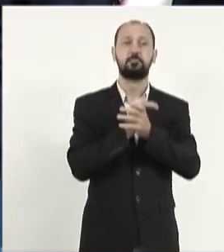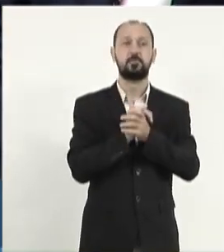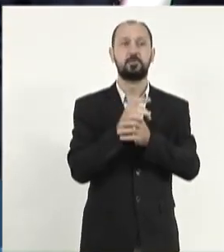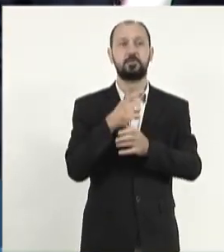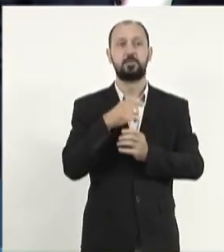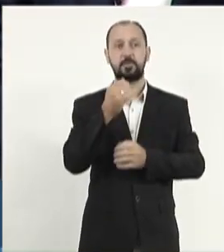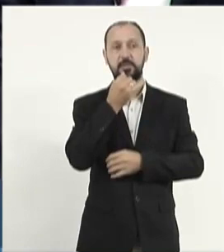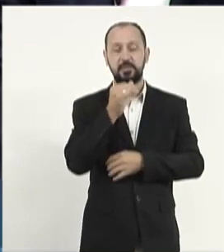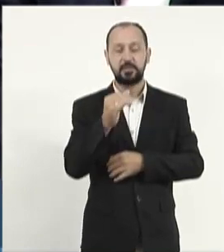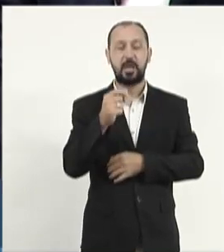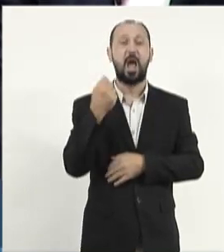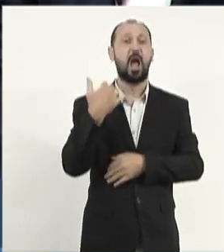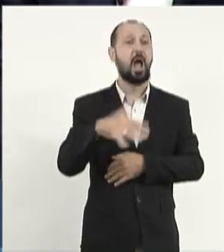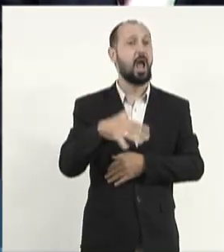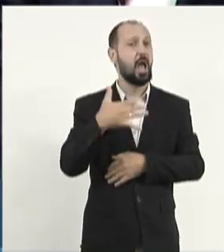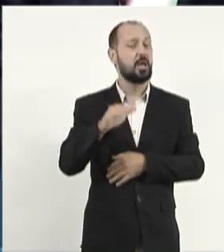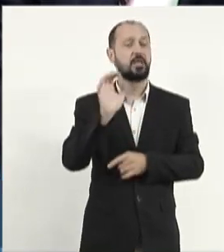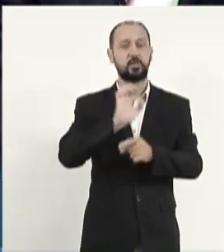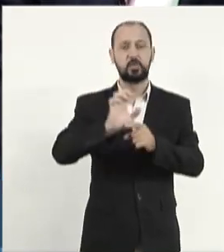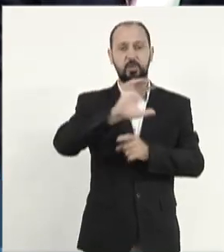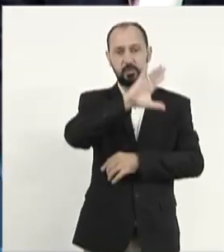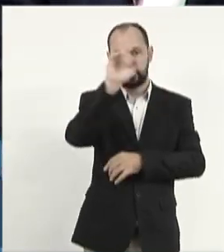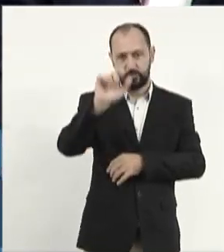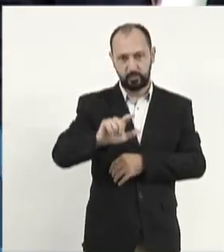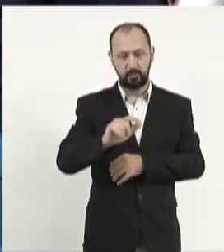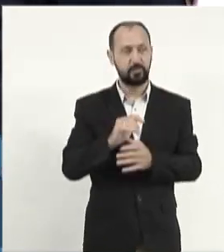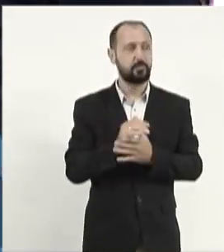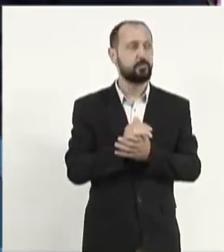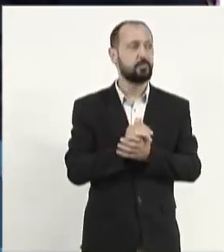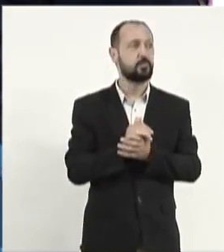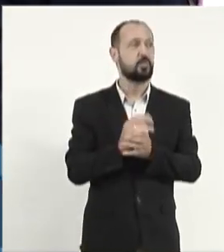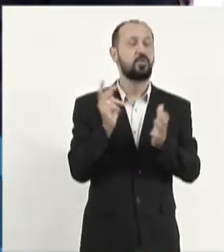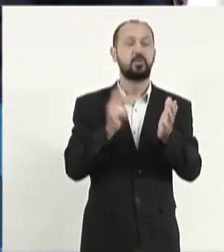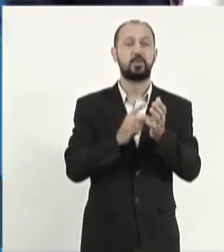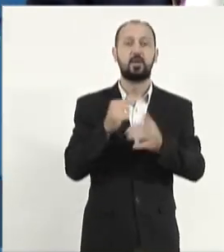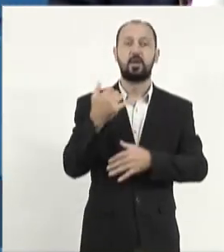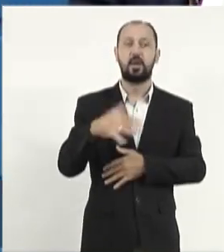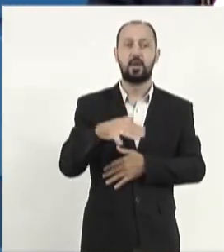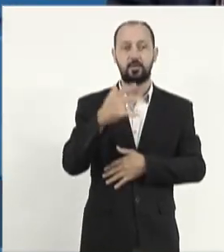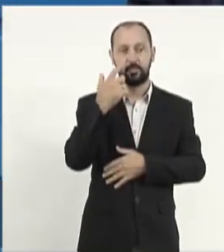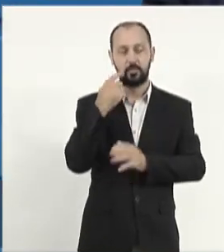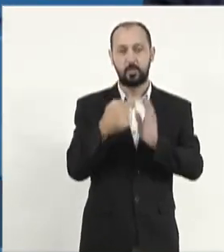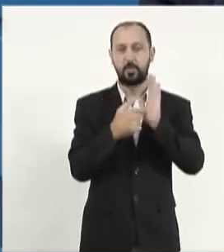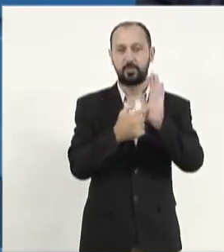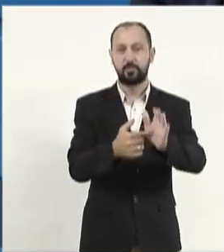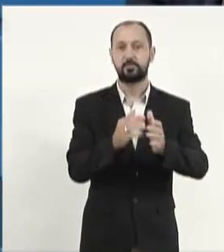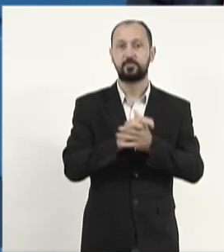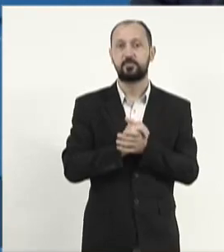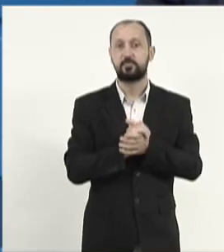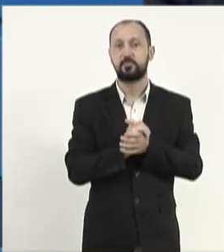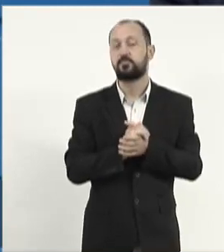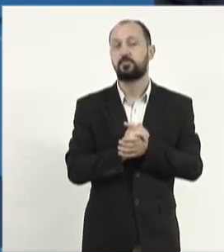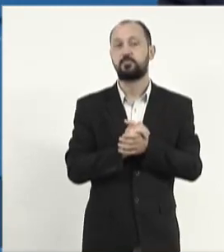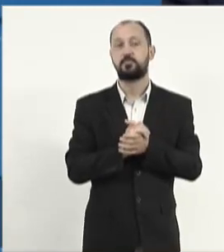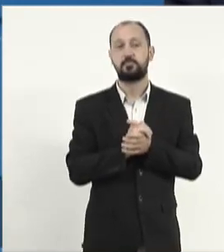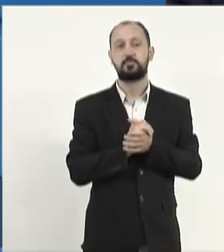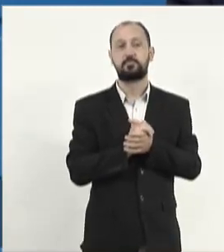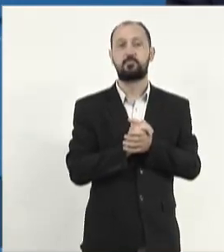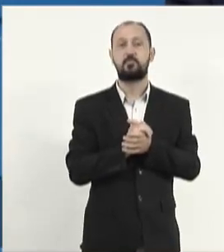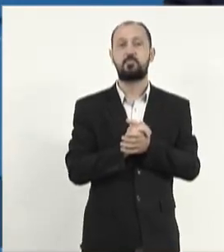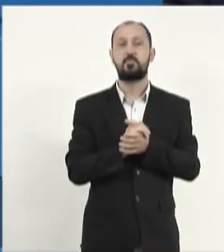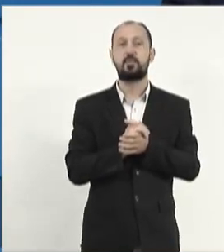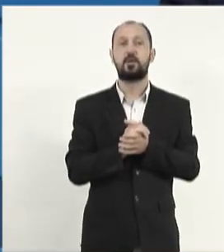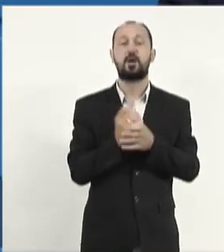uma energia bastante cara no estado de Mato Grosso do Sul, realmente é bastante cara, então eu estou colocando aqui. Isso tem afetado, né, a